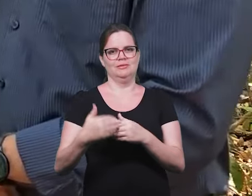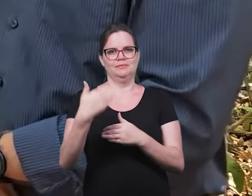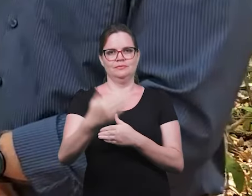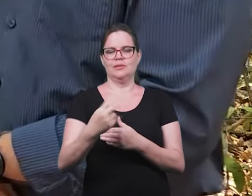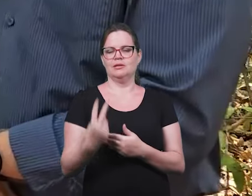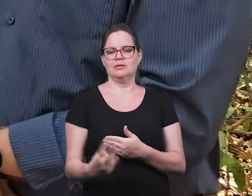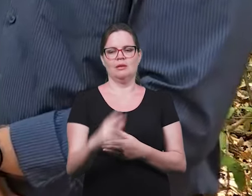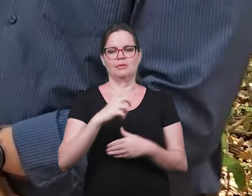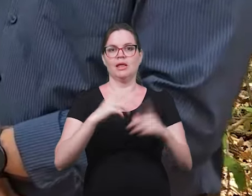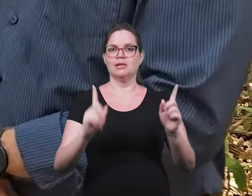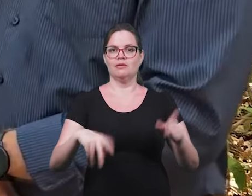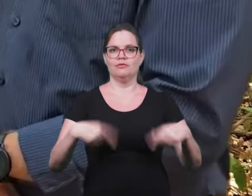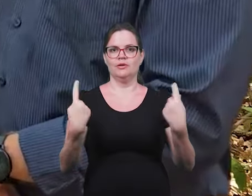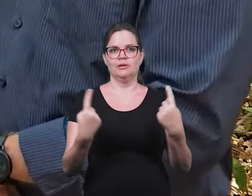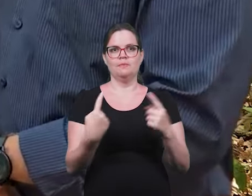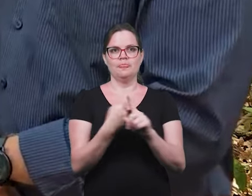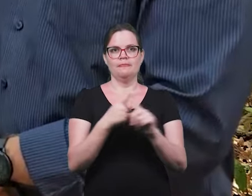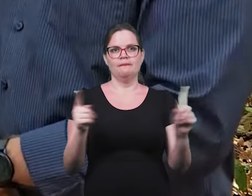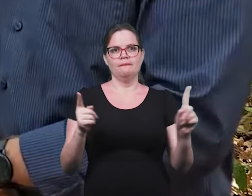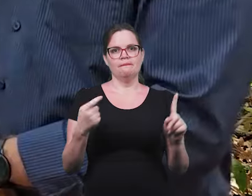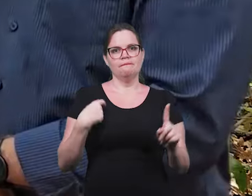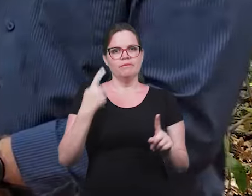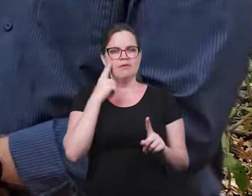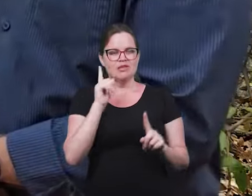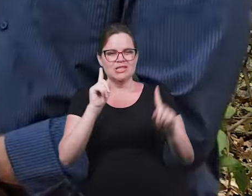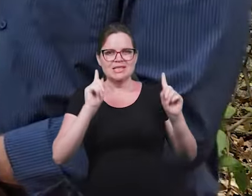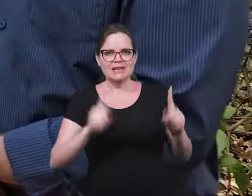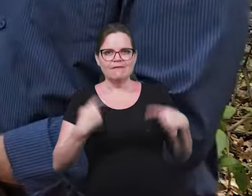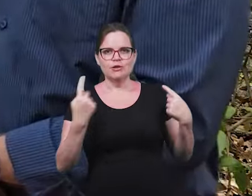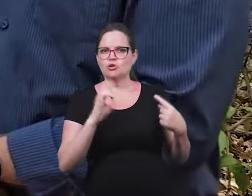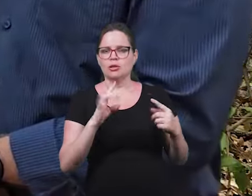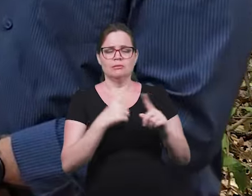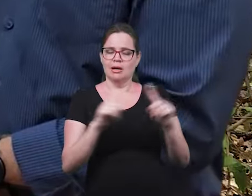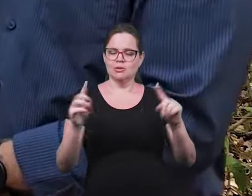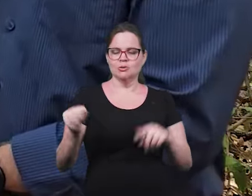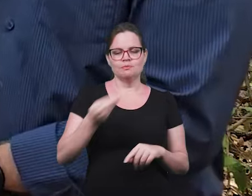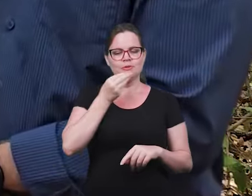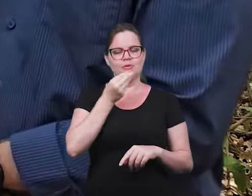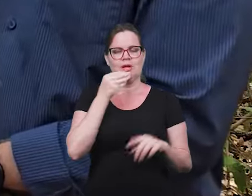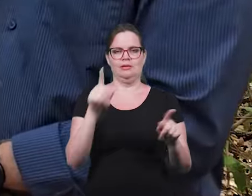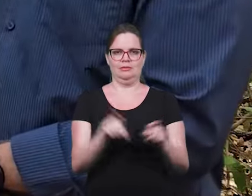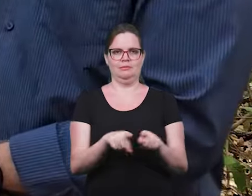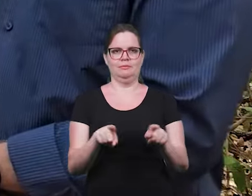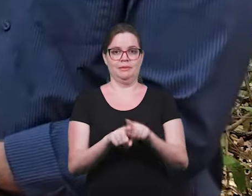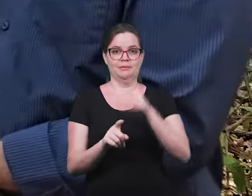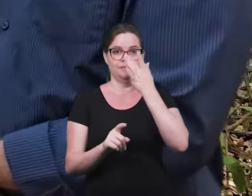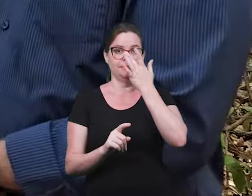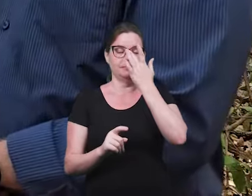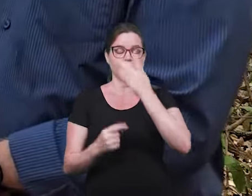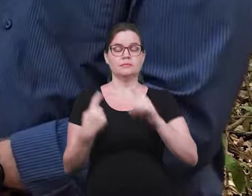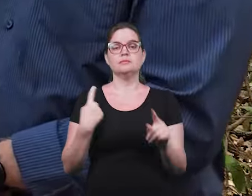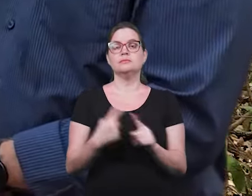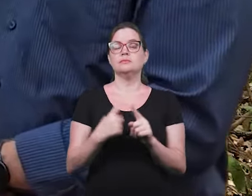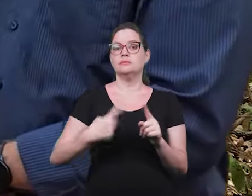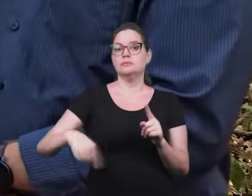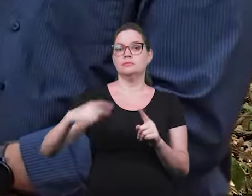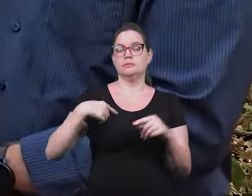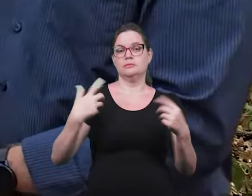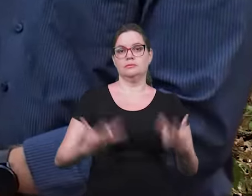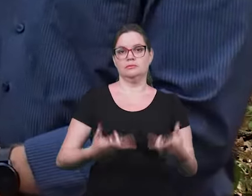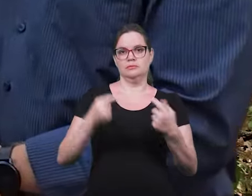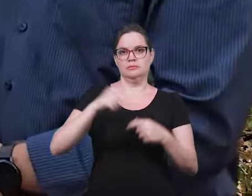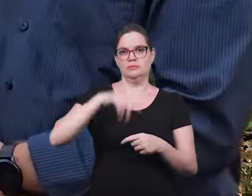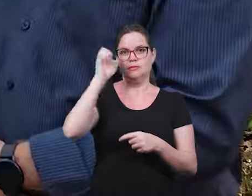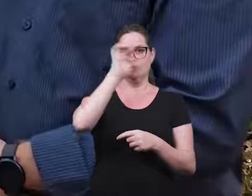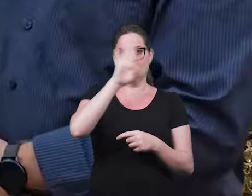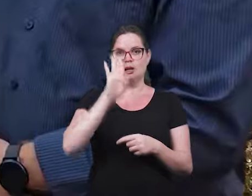tem desafios, mas eu não vejo isso como um desafio, não. Eu vejo como uma oportunidade, porque a gente percebe que